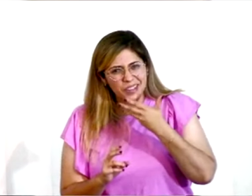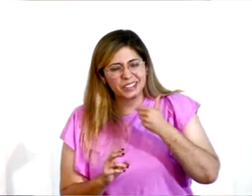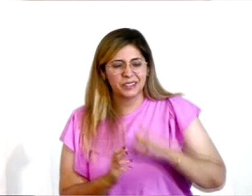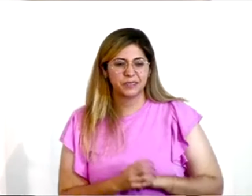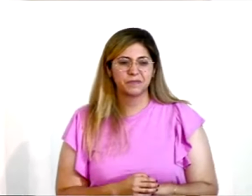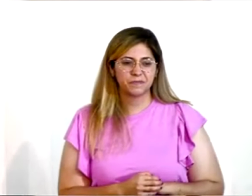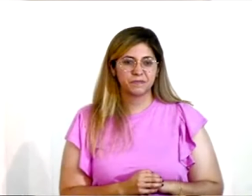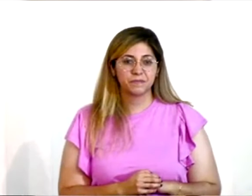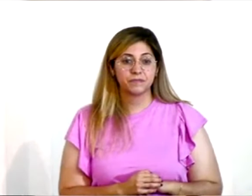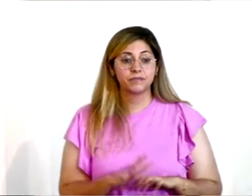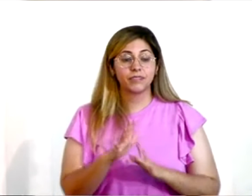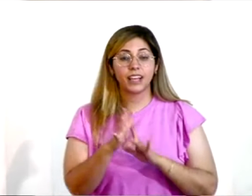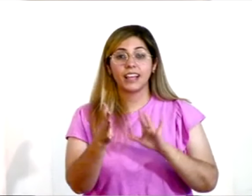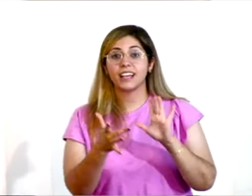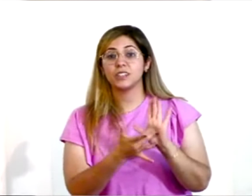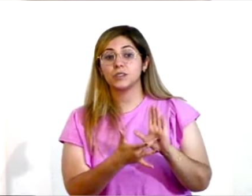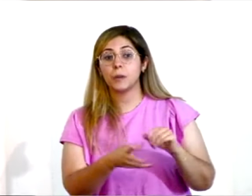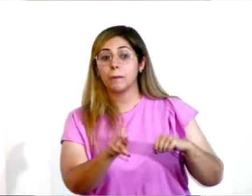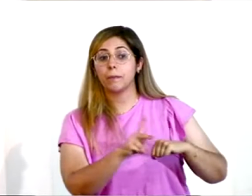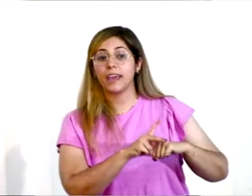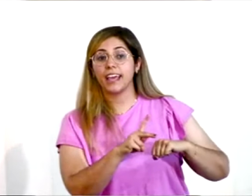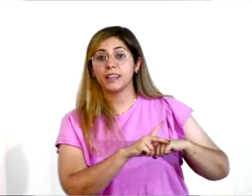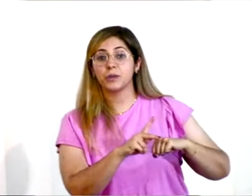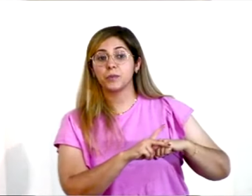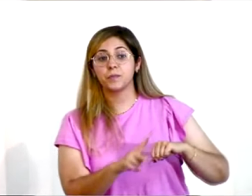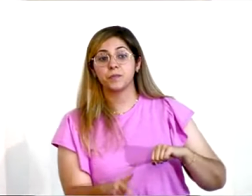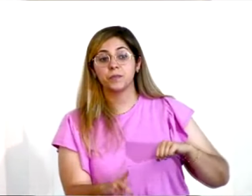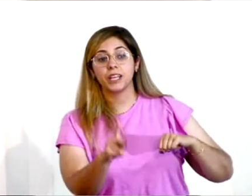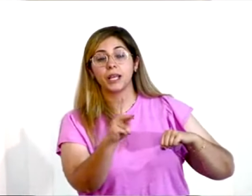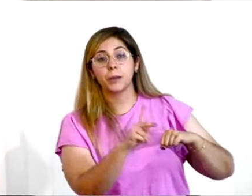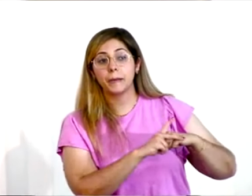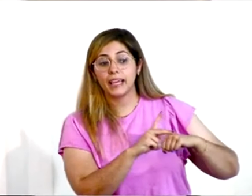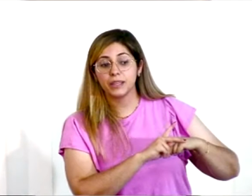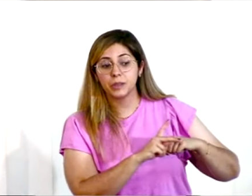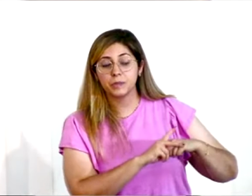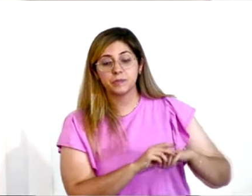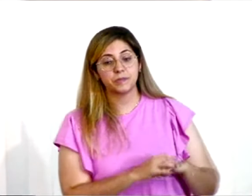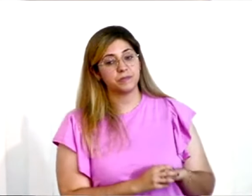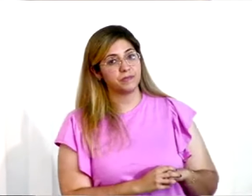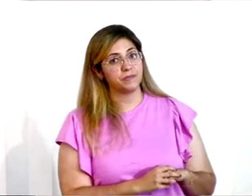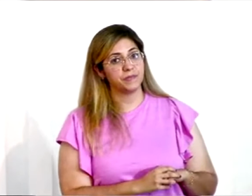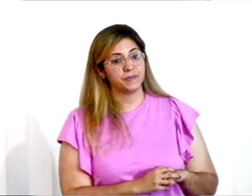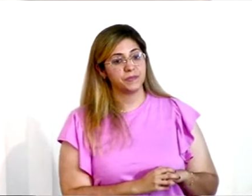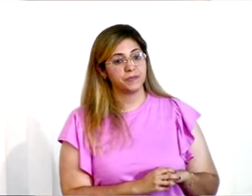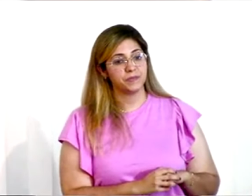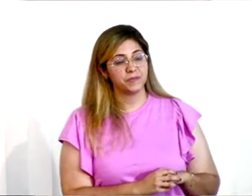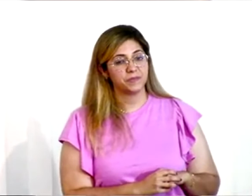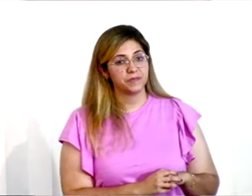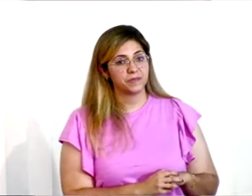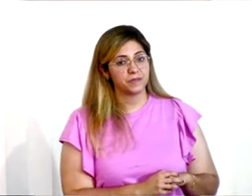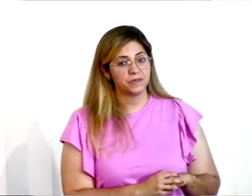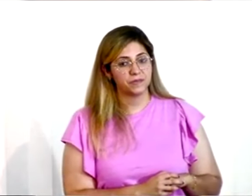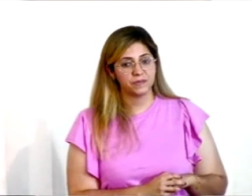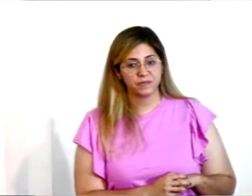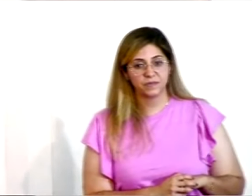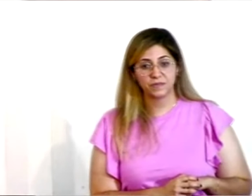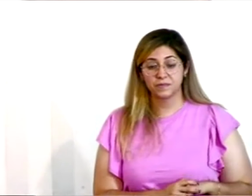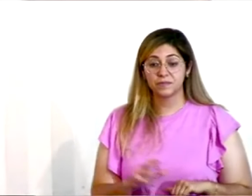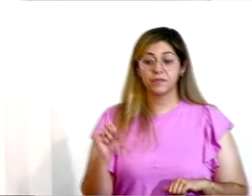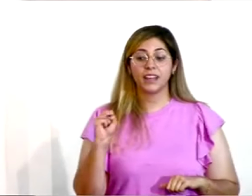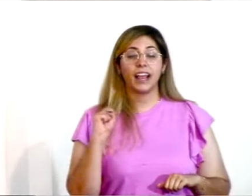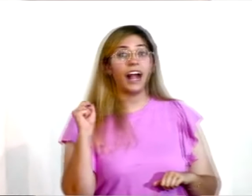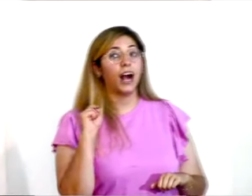a Simão. Simão. Simão. E agora vem a Saulo. Não